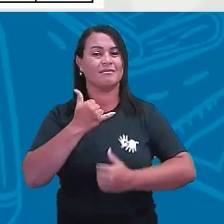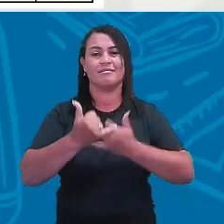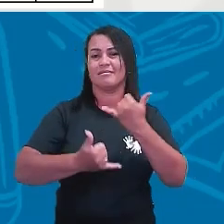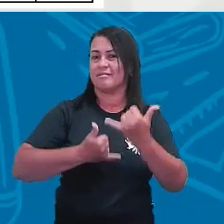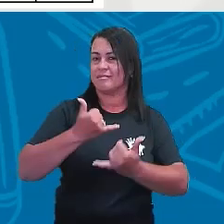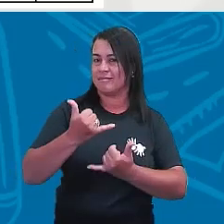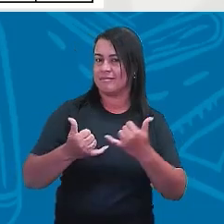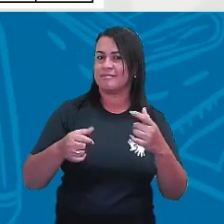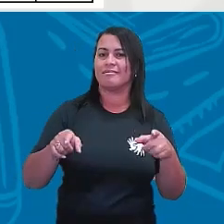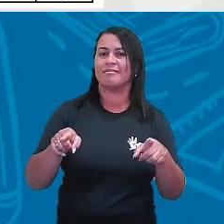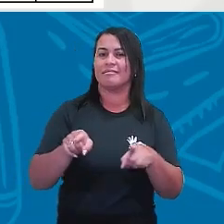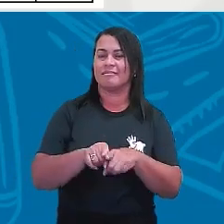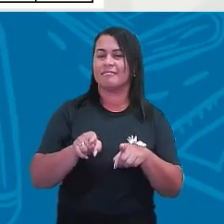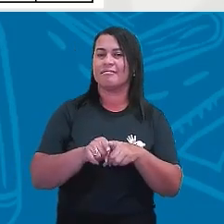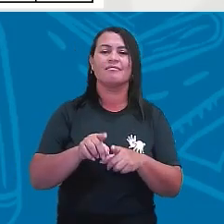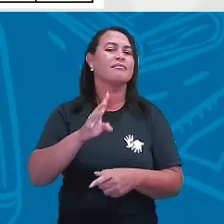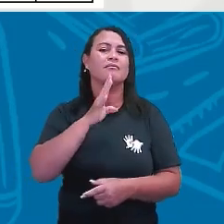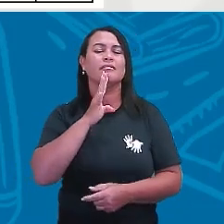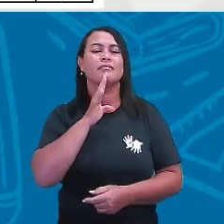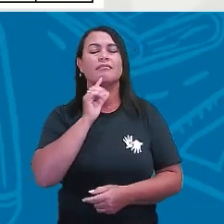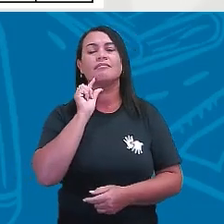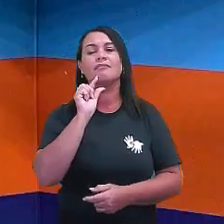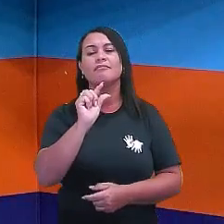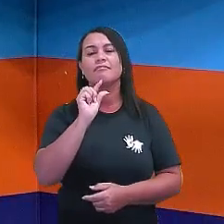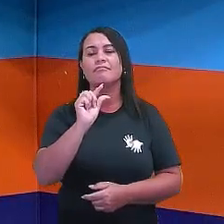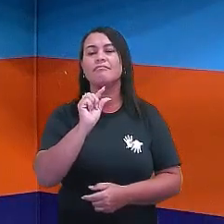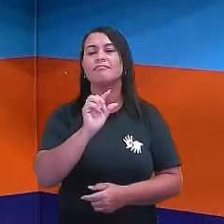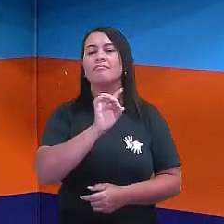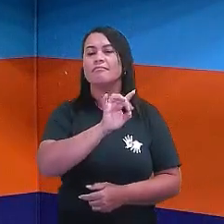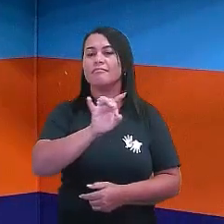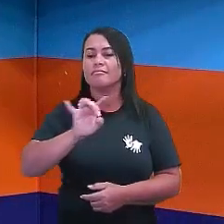e gostado também de ter conhecido um pouquinho mais